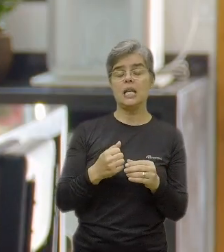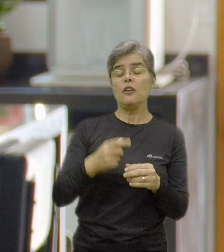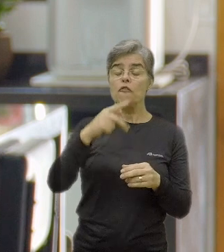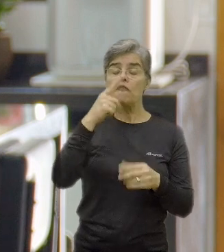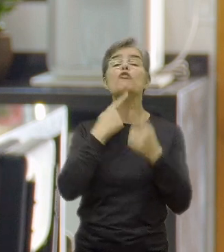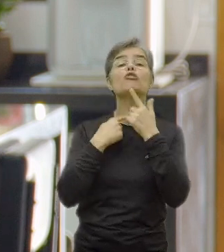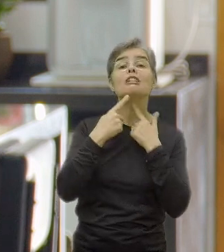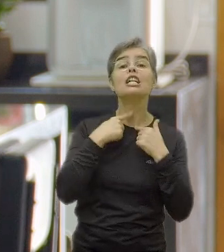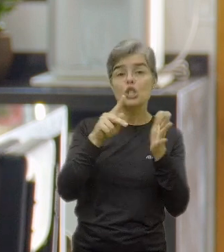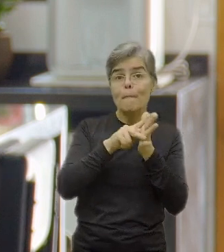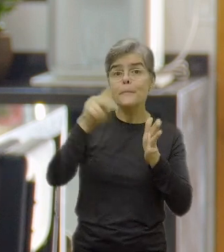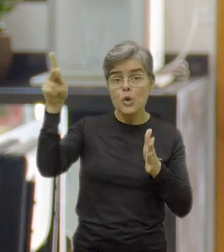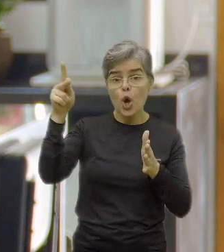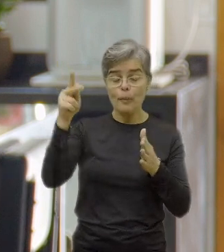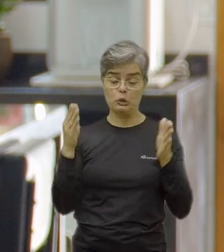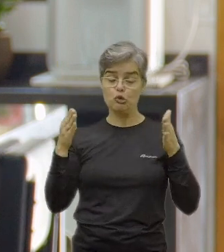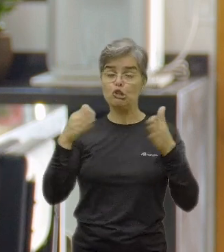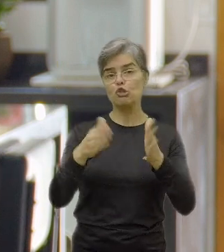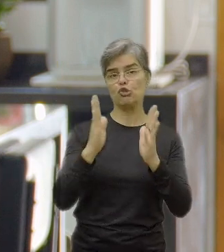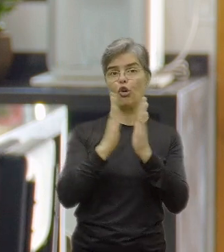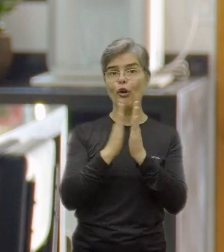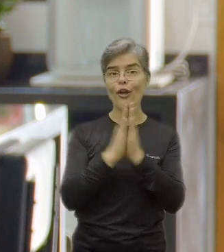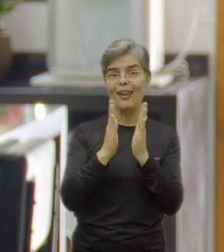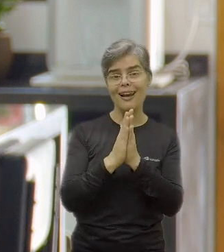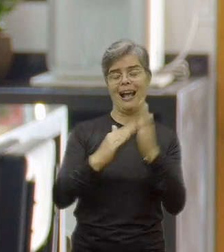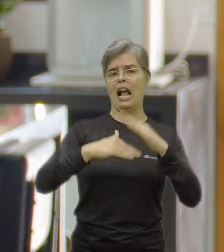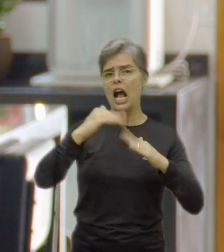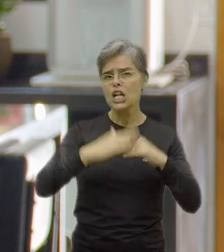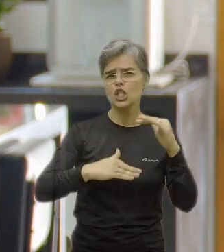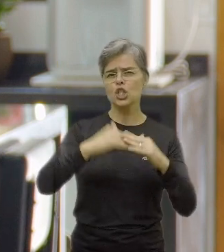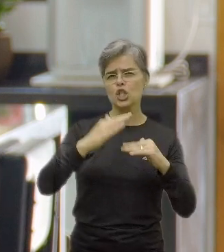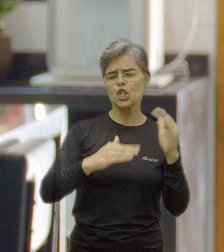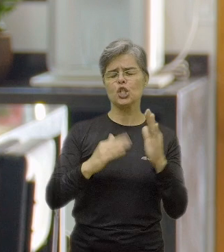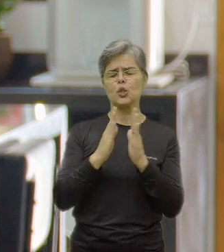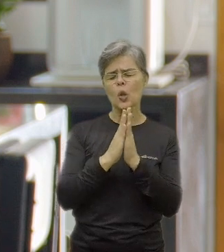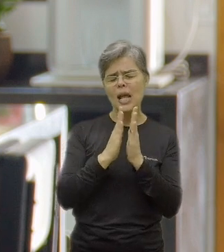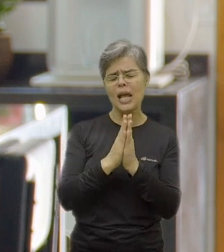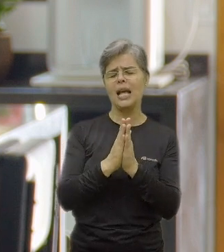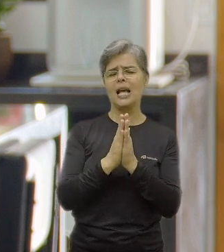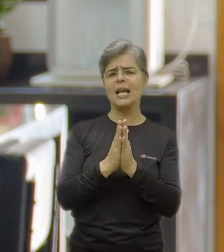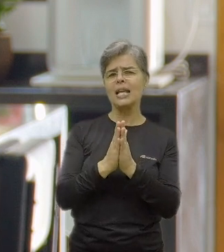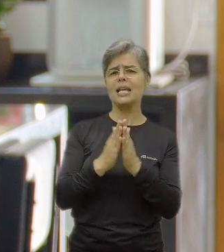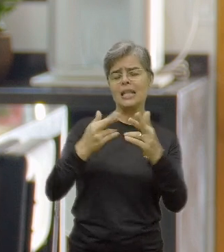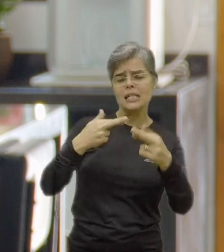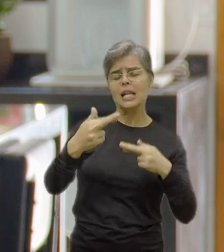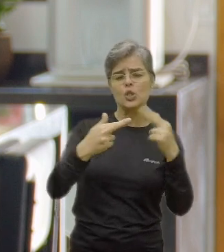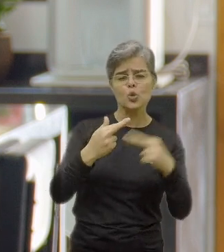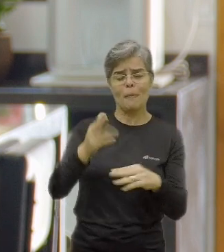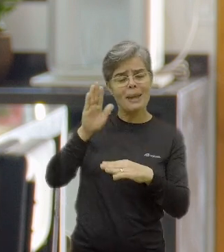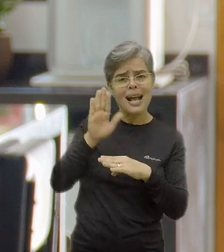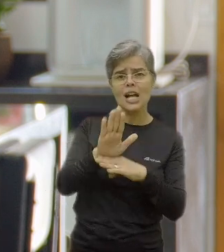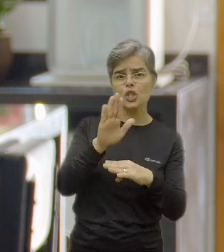sido intencionais no sentido de orar, agir e intervir nessas relações